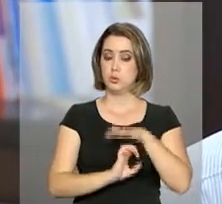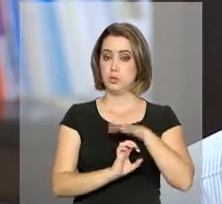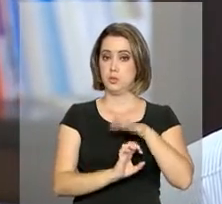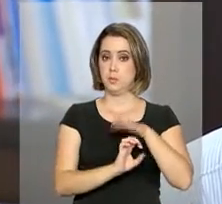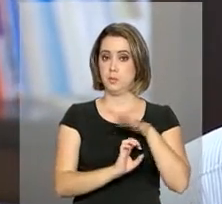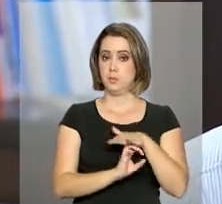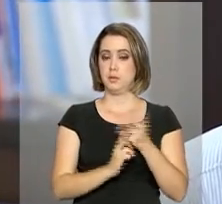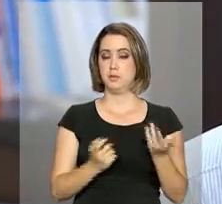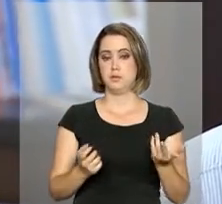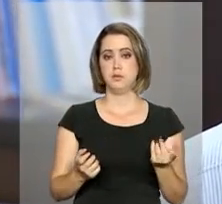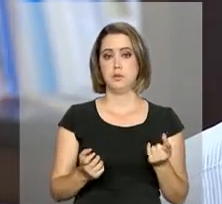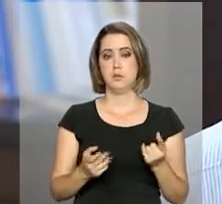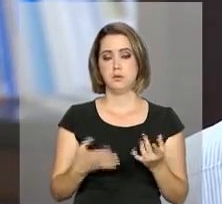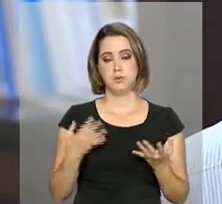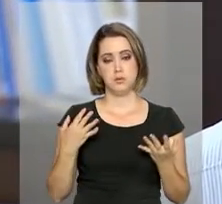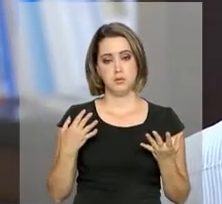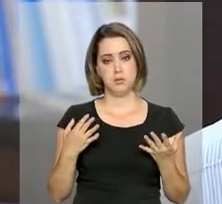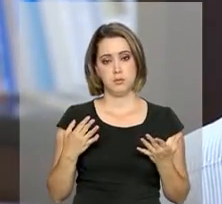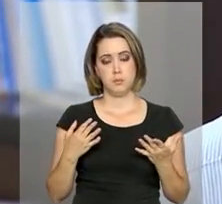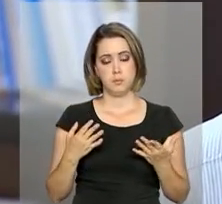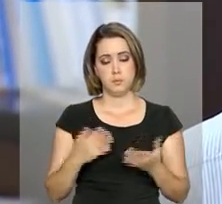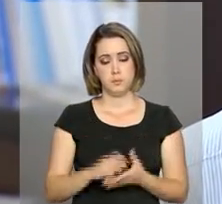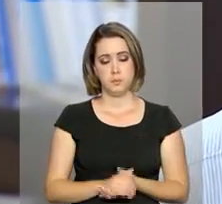empresários, de forma que